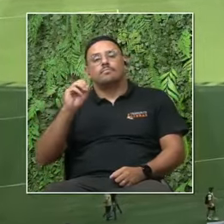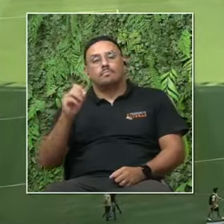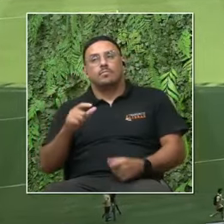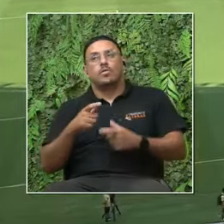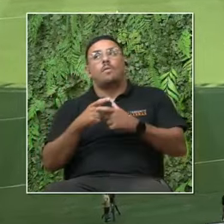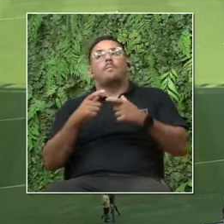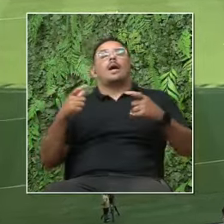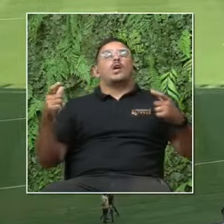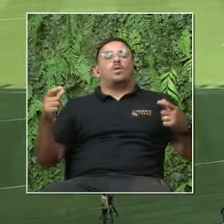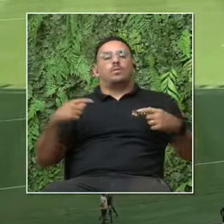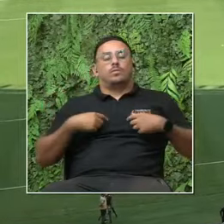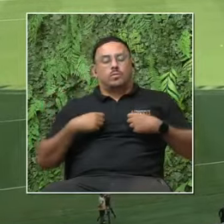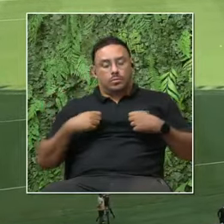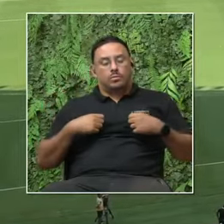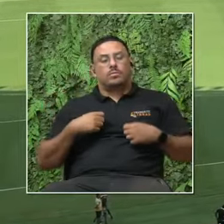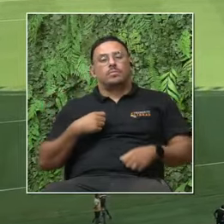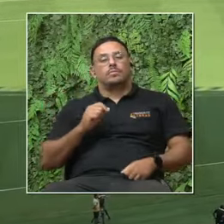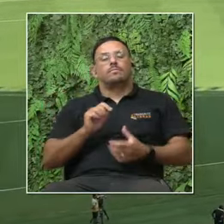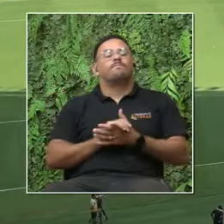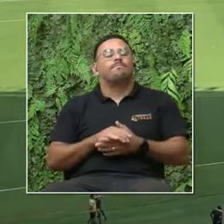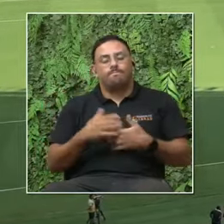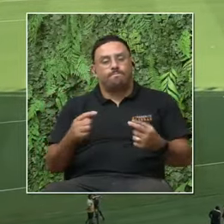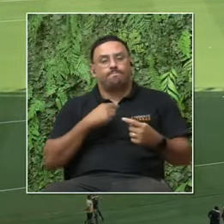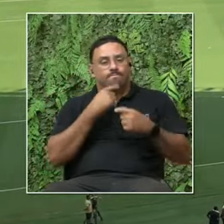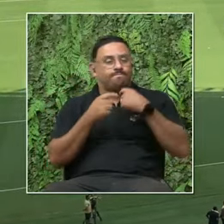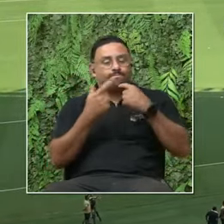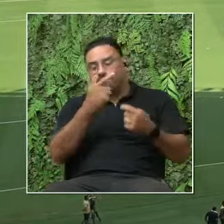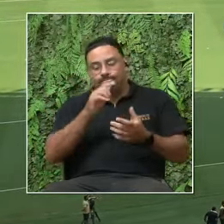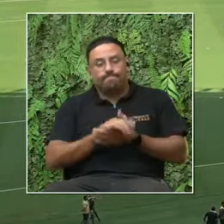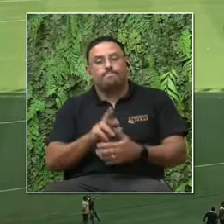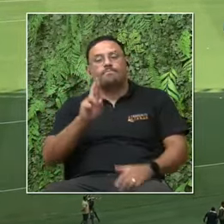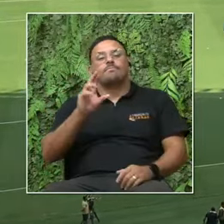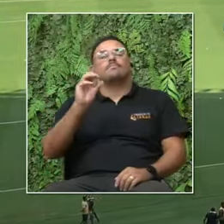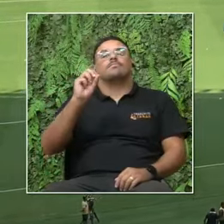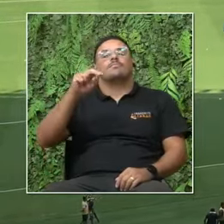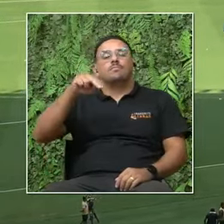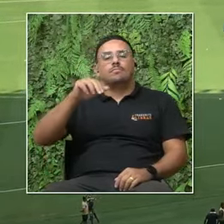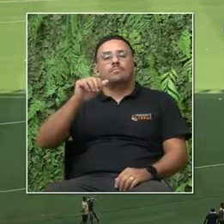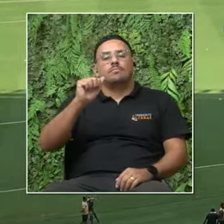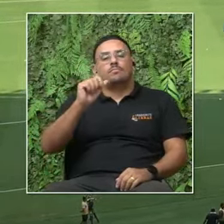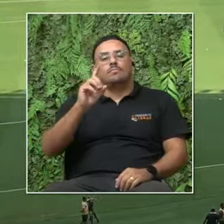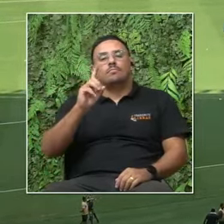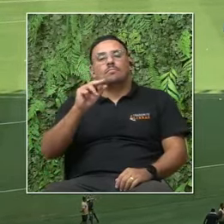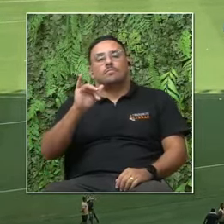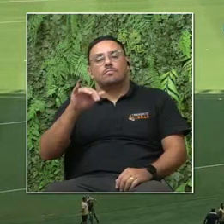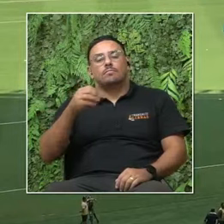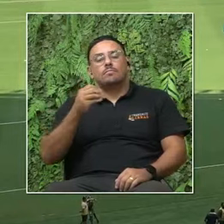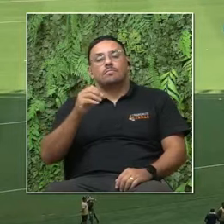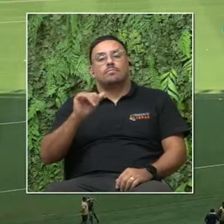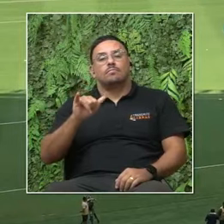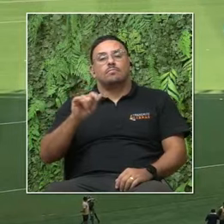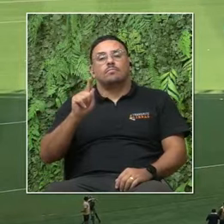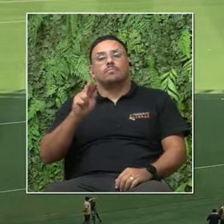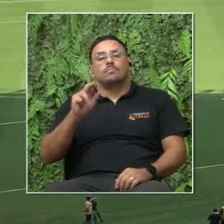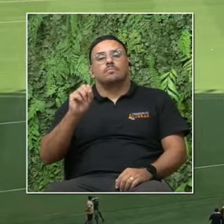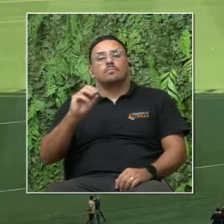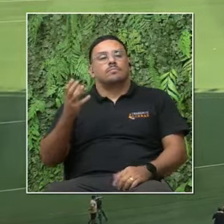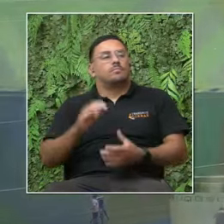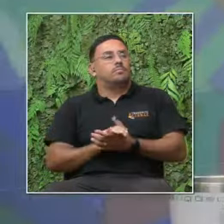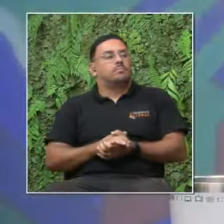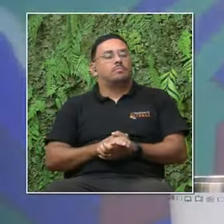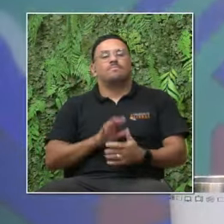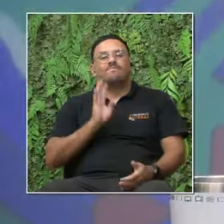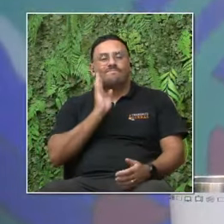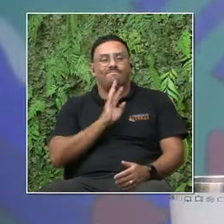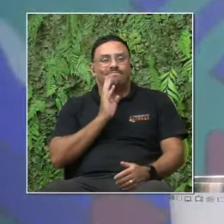vestiu a camisa do galo Sem dúvida nenhuma foi o Ronaldinho Gaúcho a idolatria ela é pessoal é